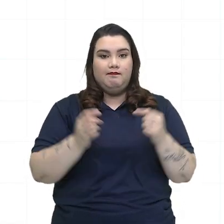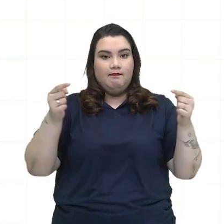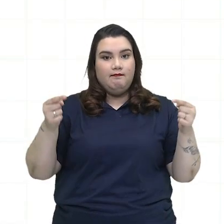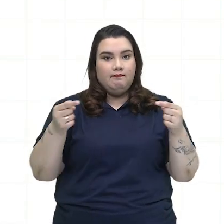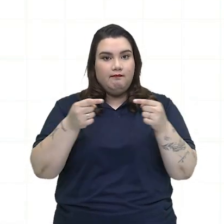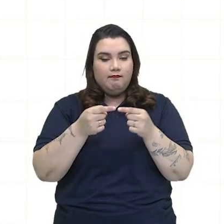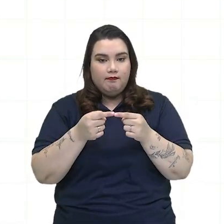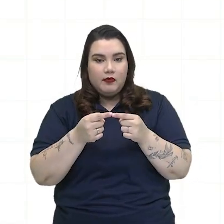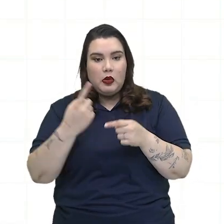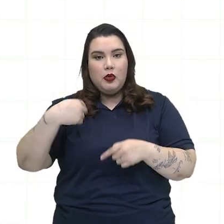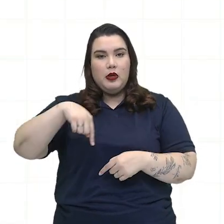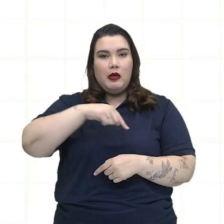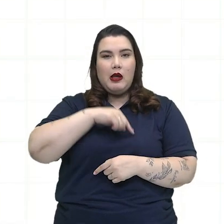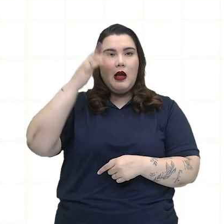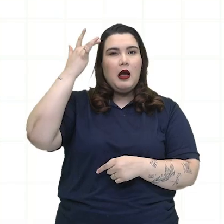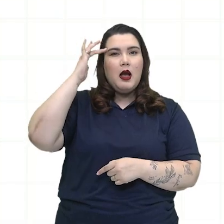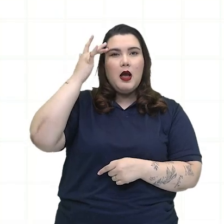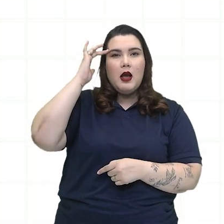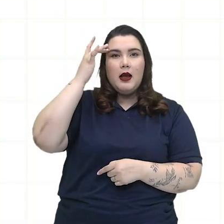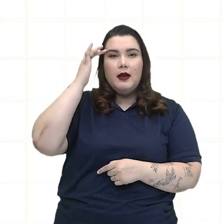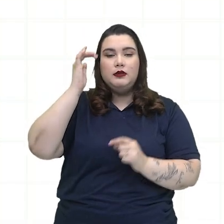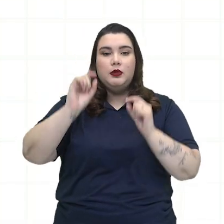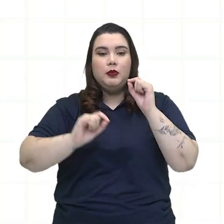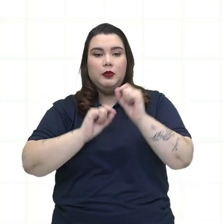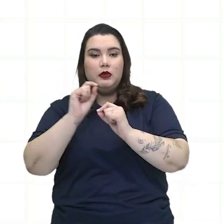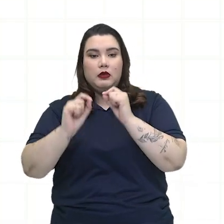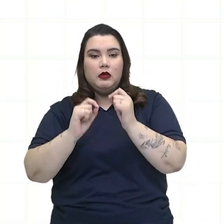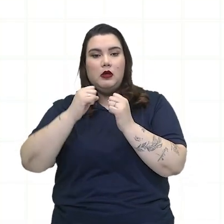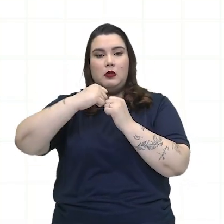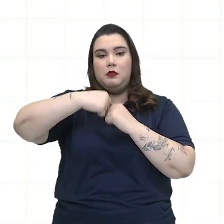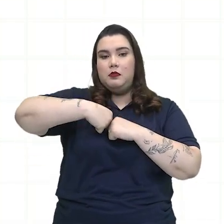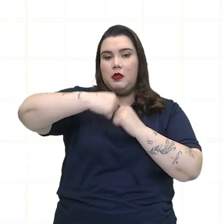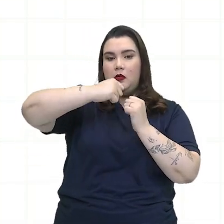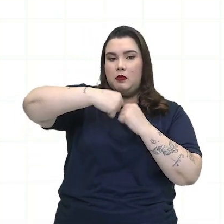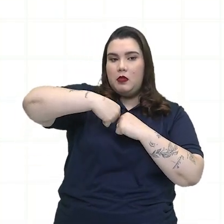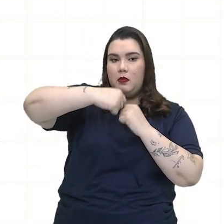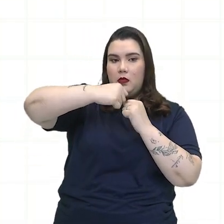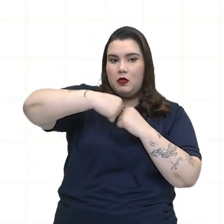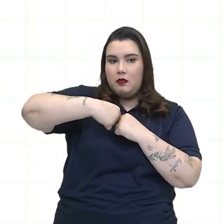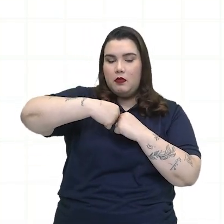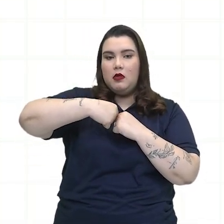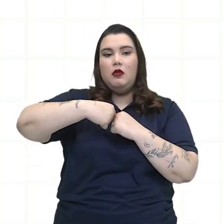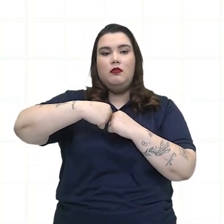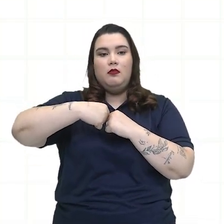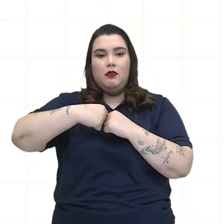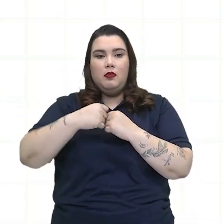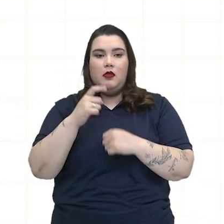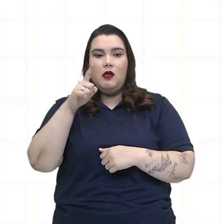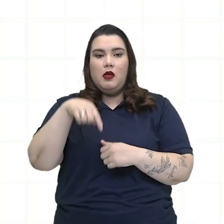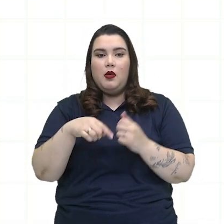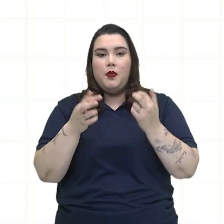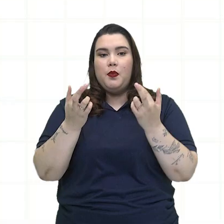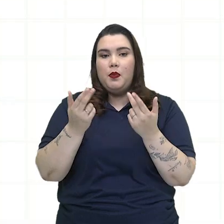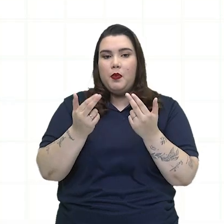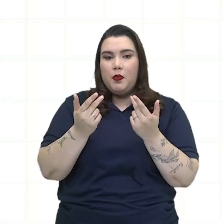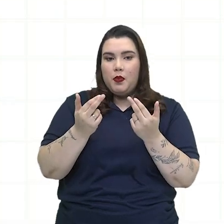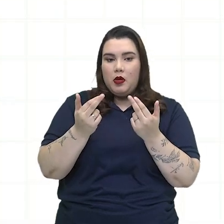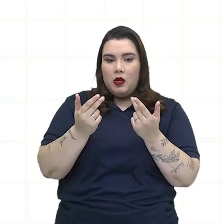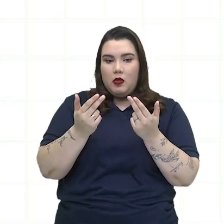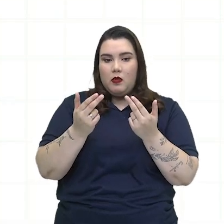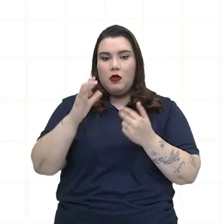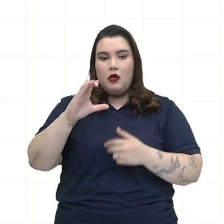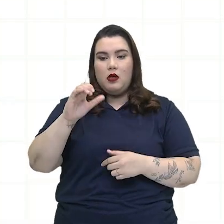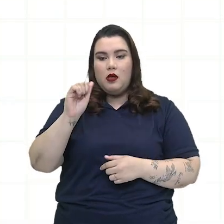de a gente achar que as articulações, é a mesma coisa